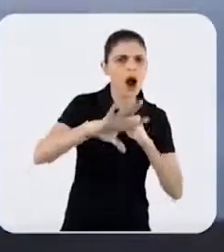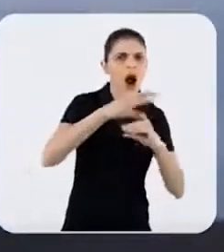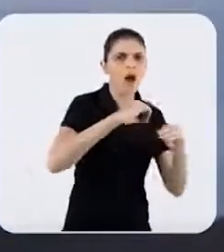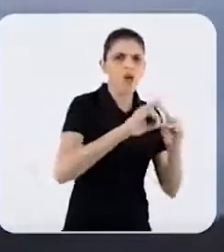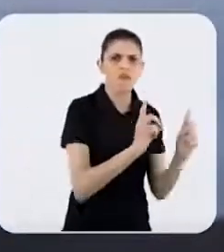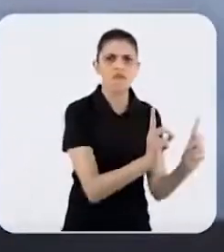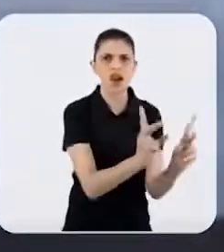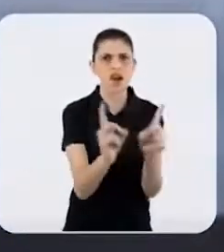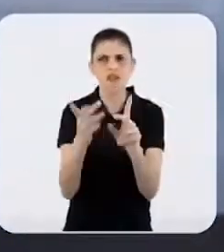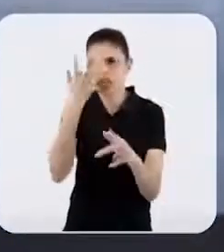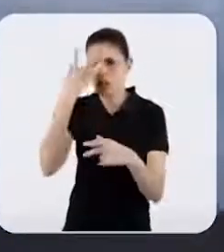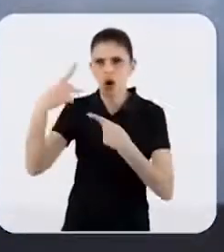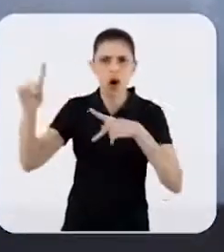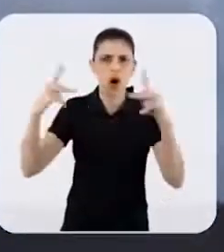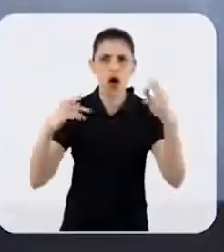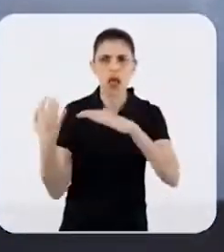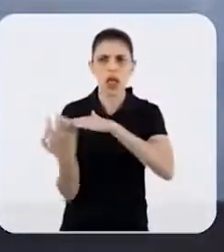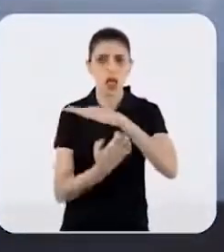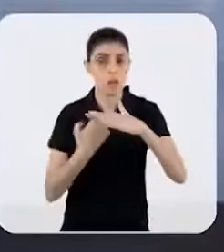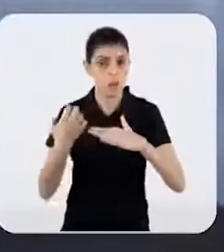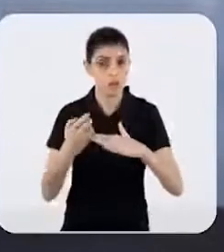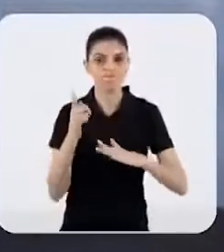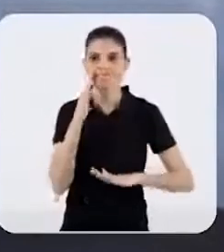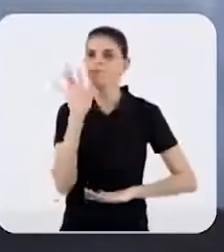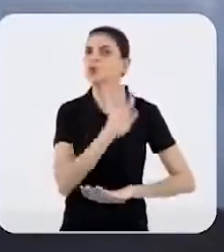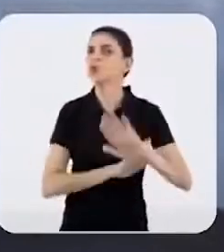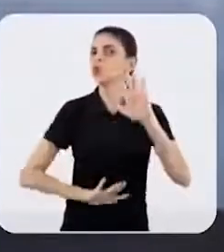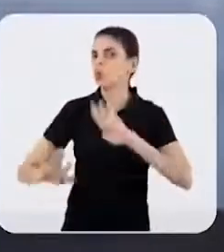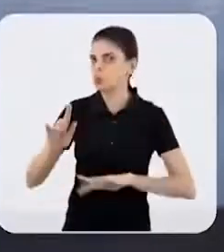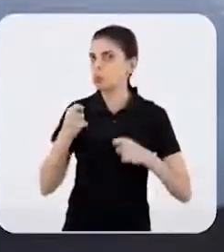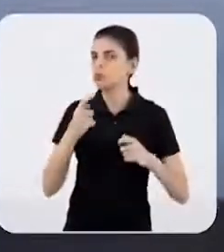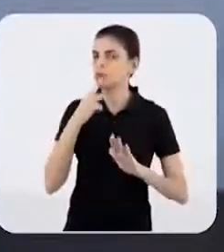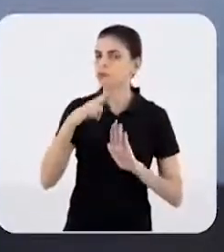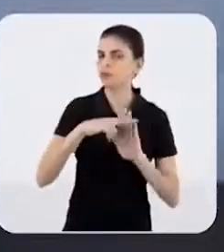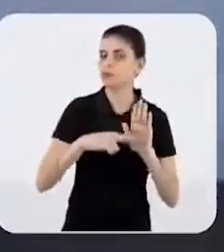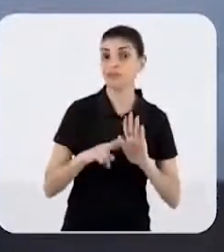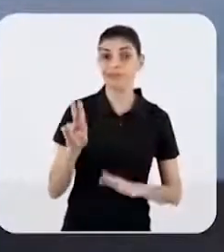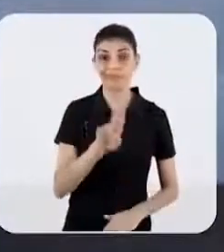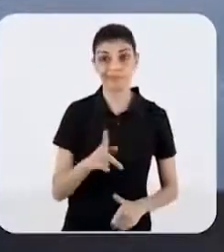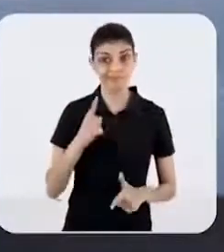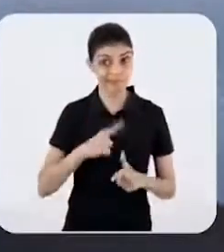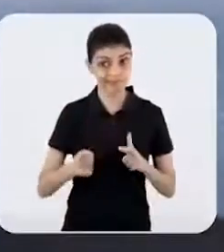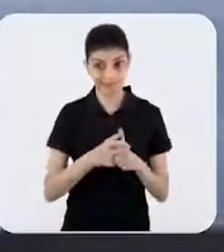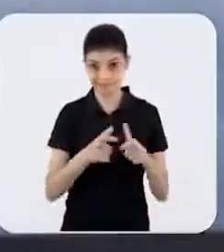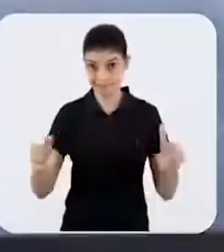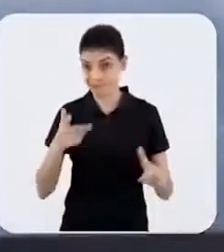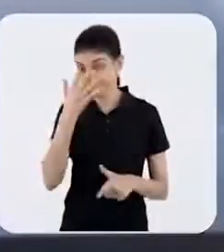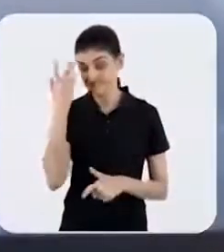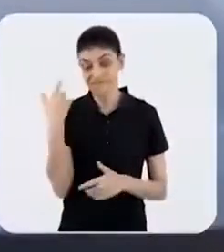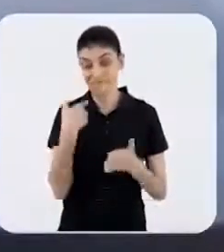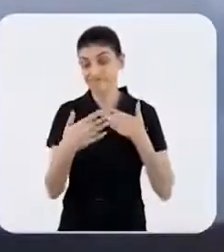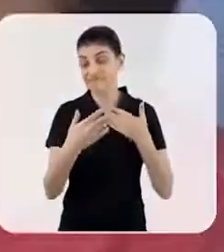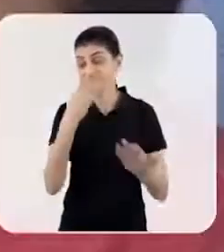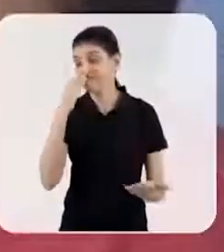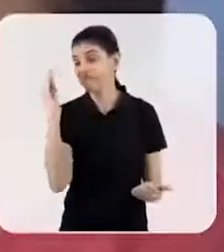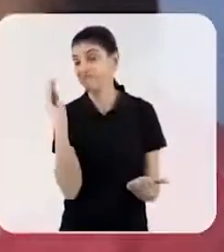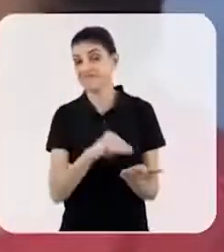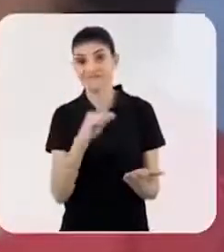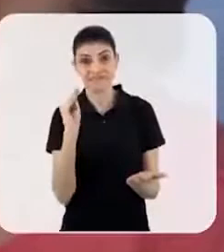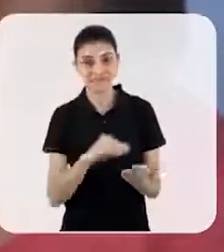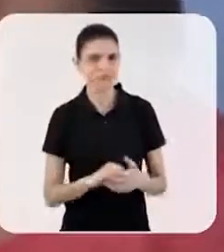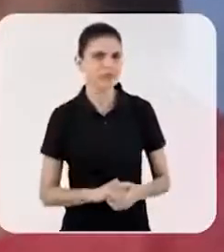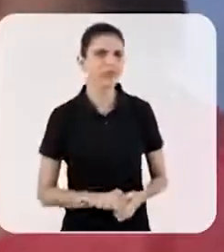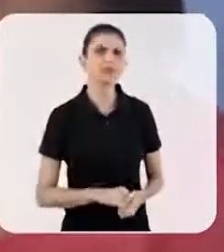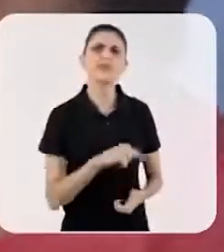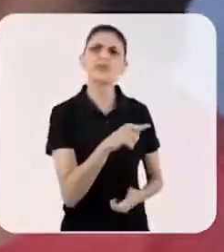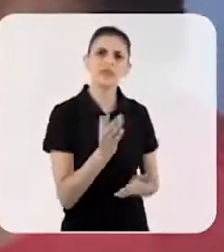transferidos, comercializados com outras empresas. Tudo isso deveria estar nos termos de uso. O problema é que muita gente simplesmente não lê.